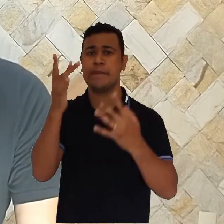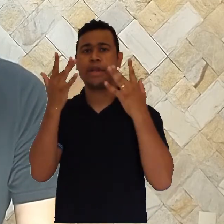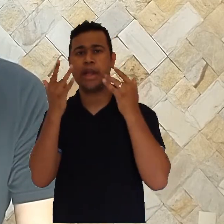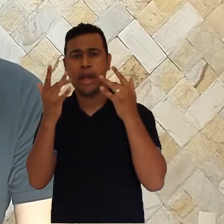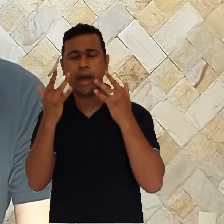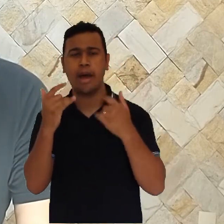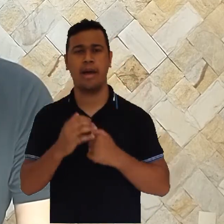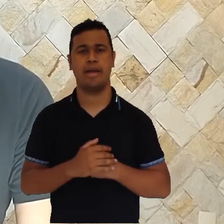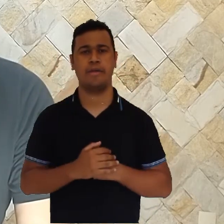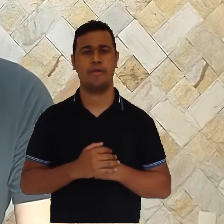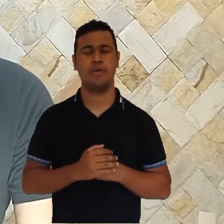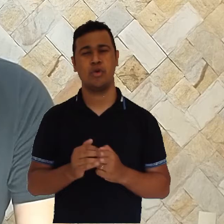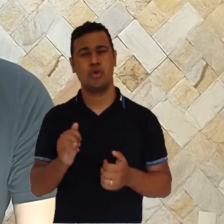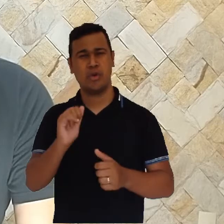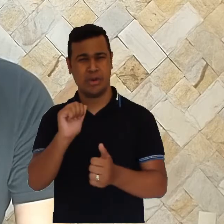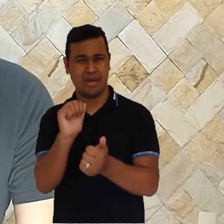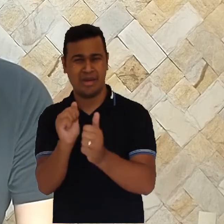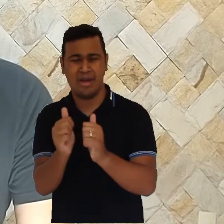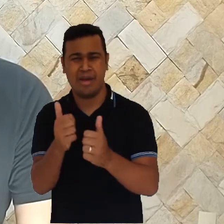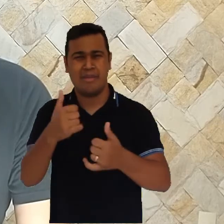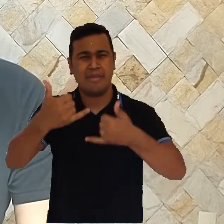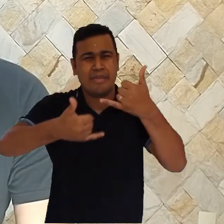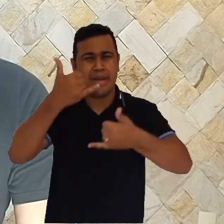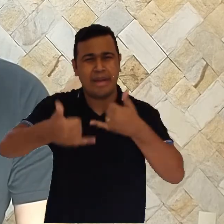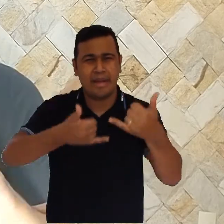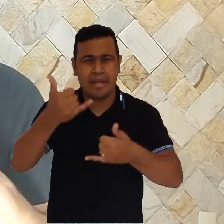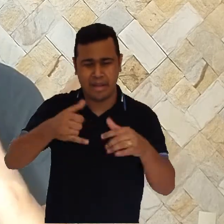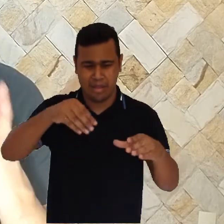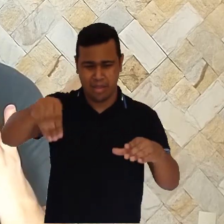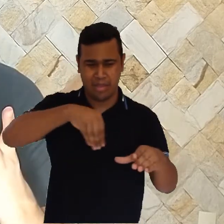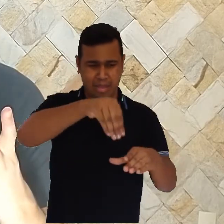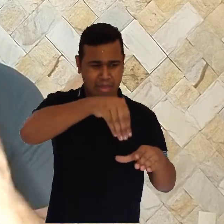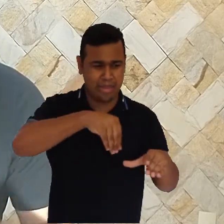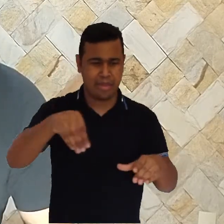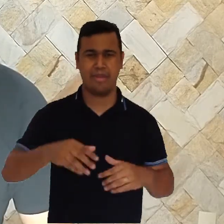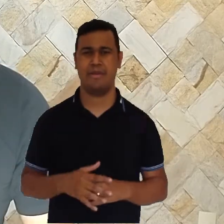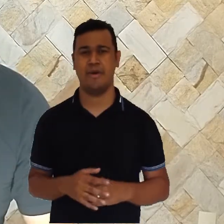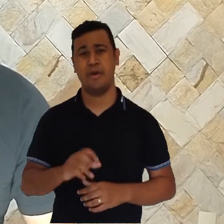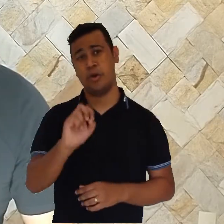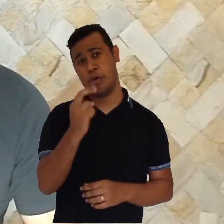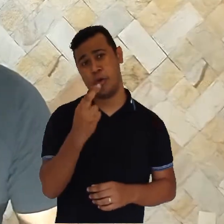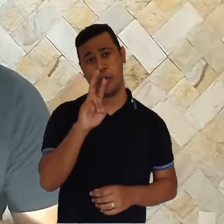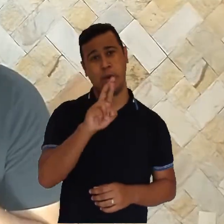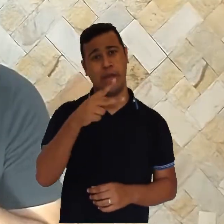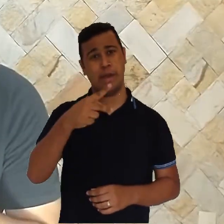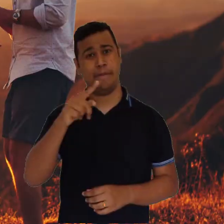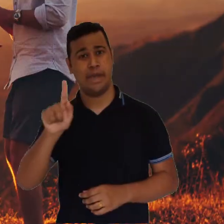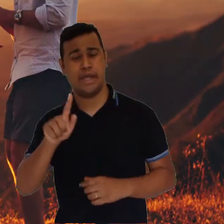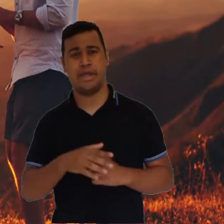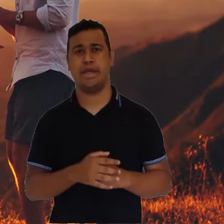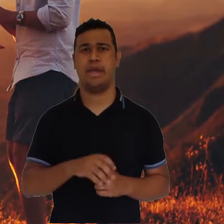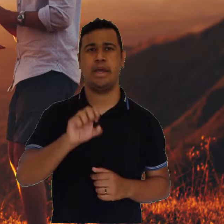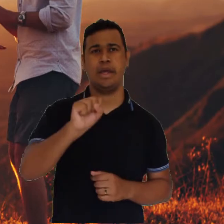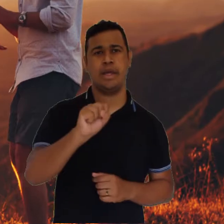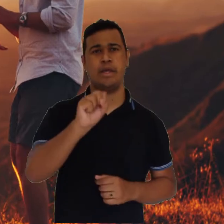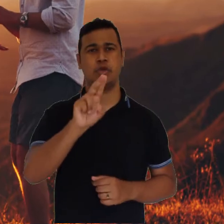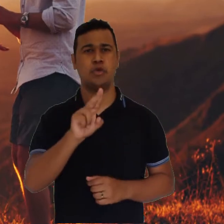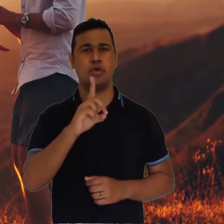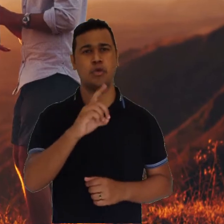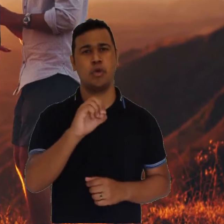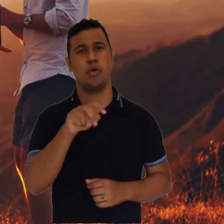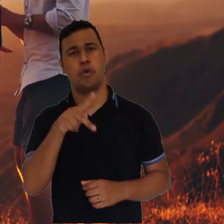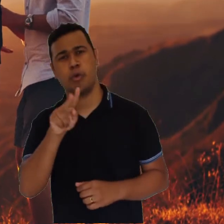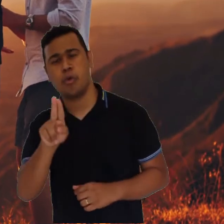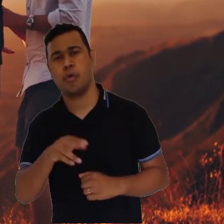e desenvolvem a tomada de decisão reflexiva. Além dessas práticas, a aprendizagem de dança,